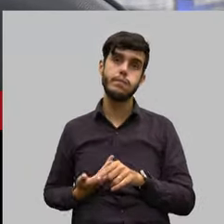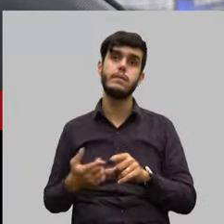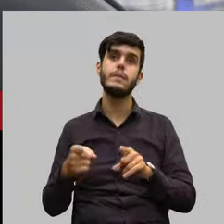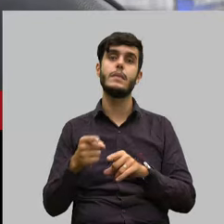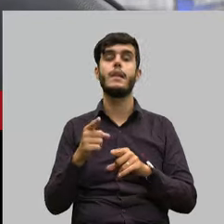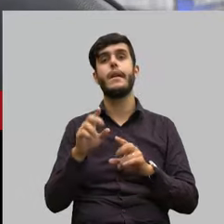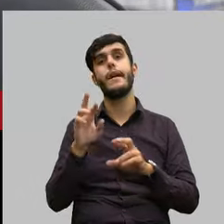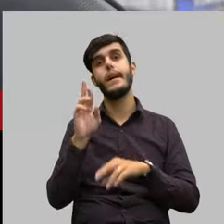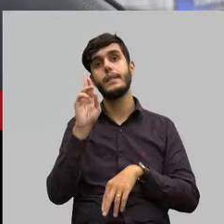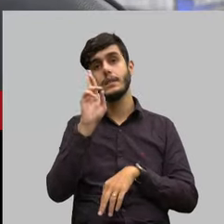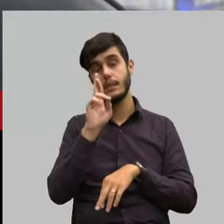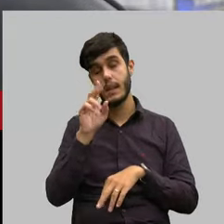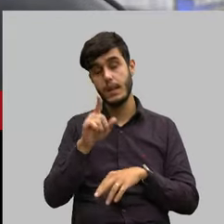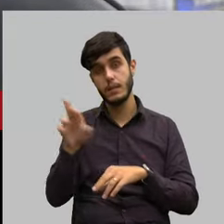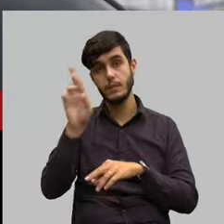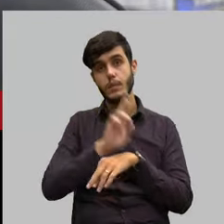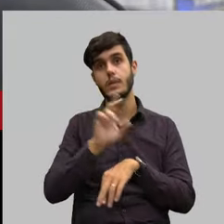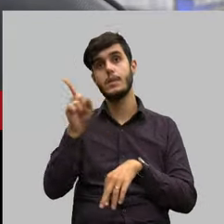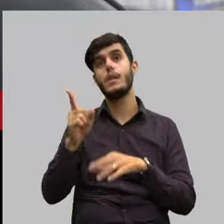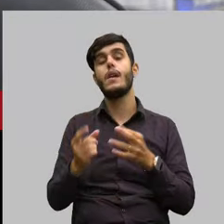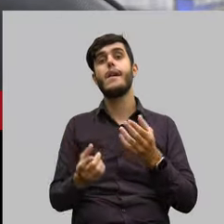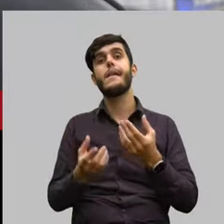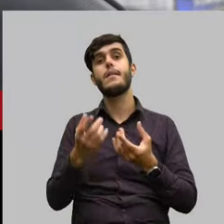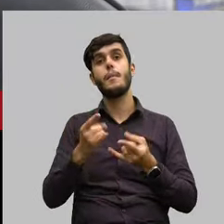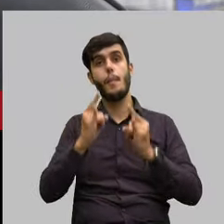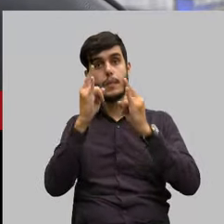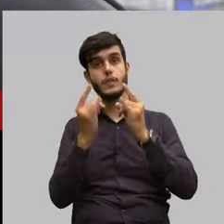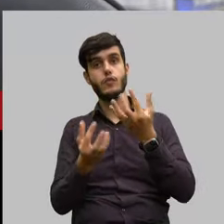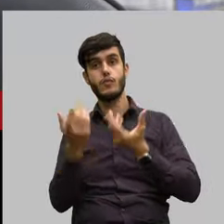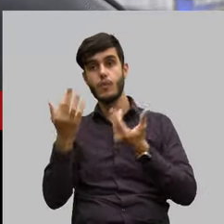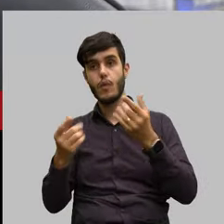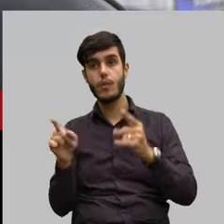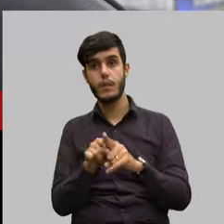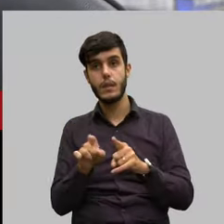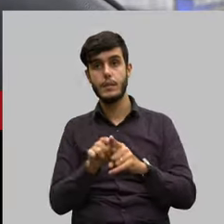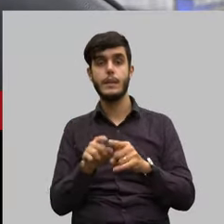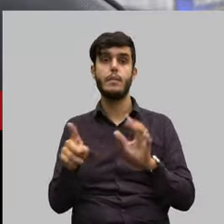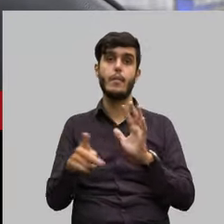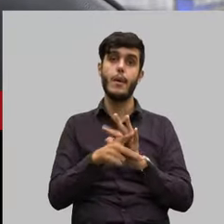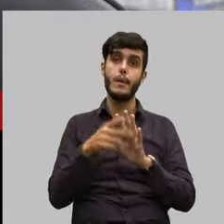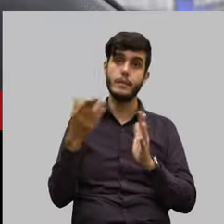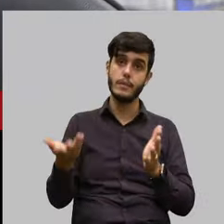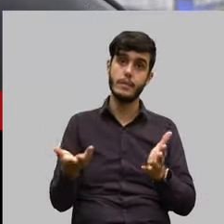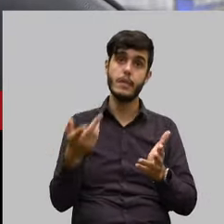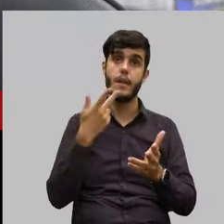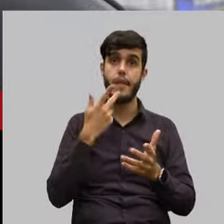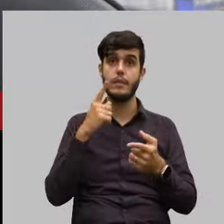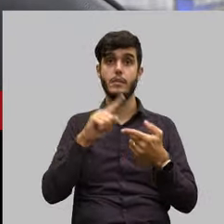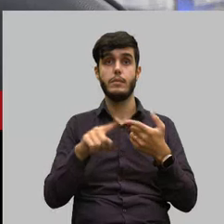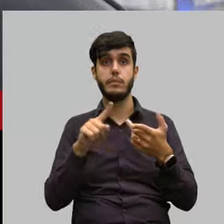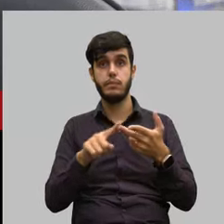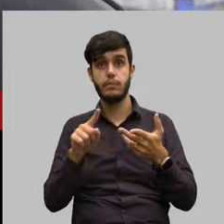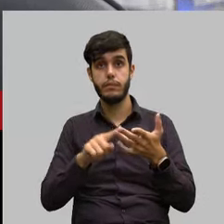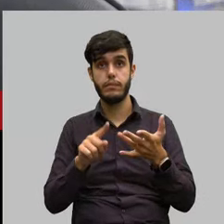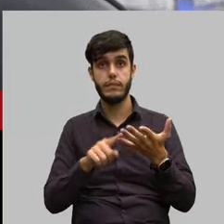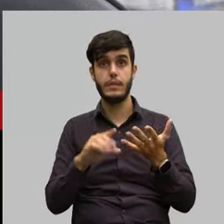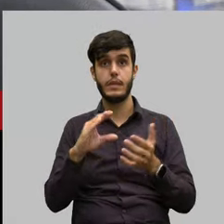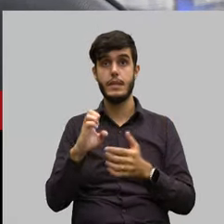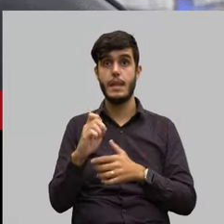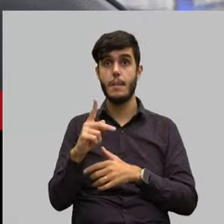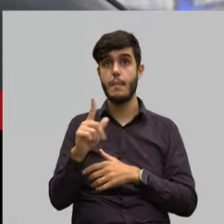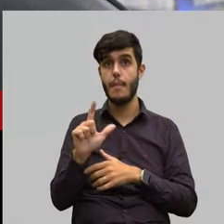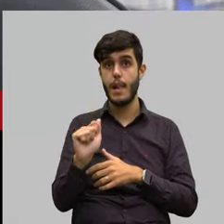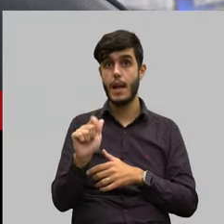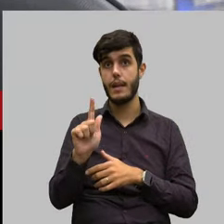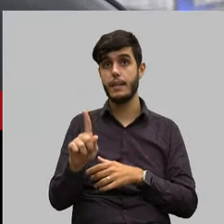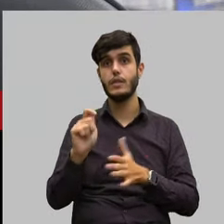operação do prédio sobre su né sobre sua atuação então no caso os que você trouxe aqui eh a cepag ela não é responsável pela